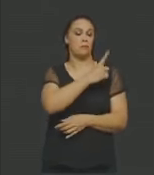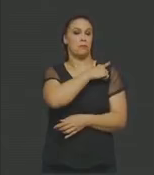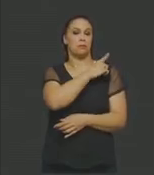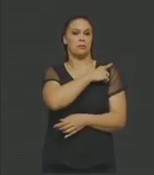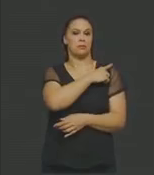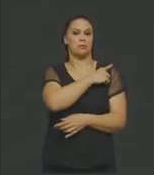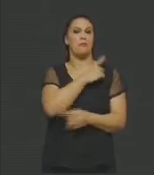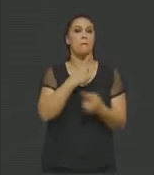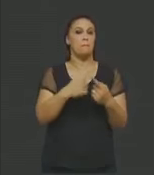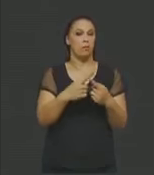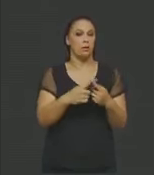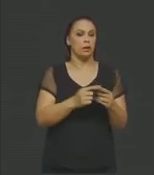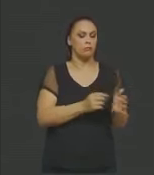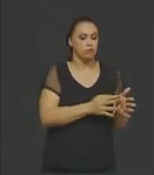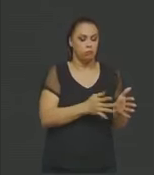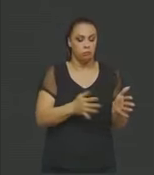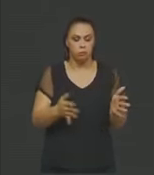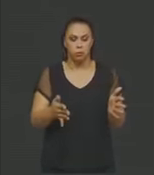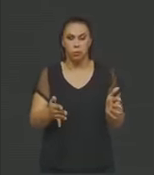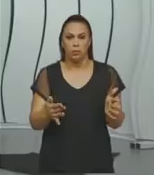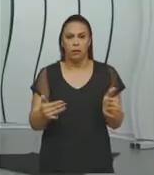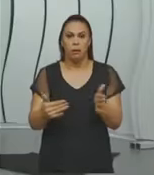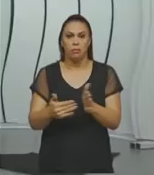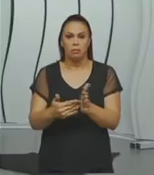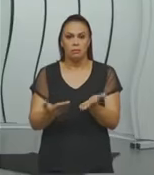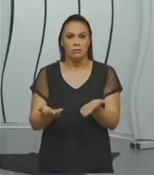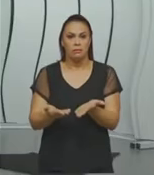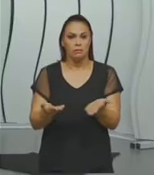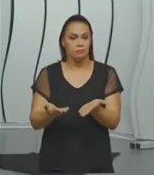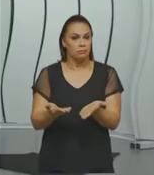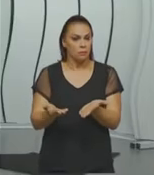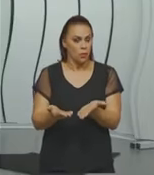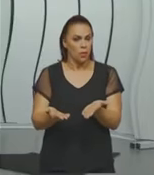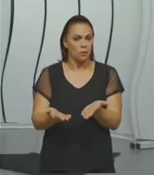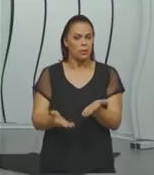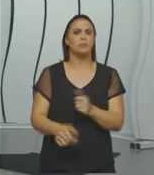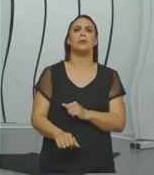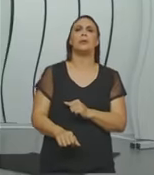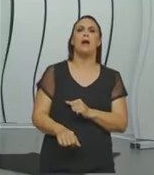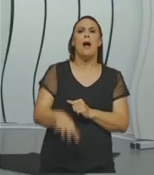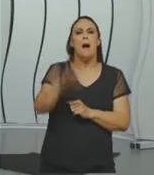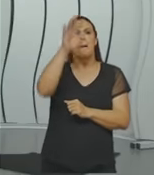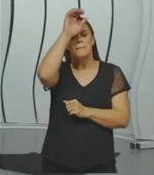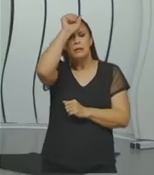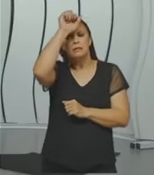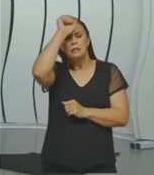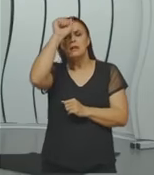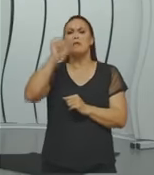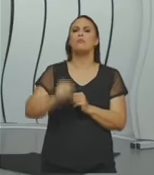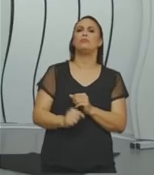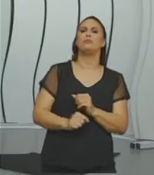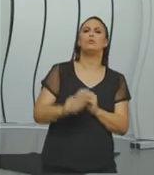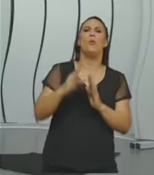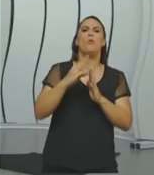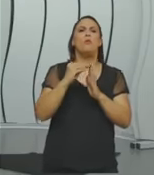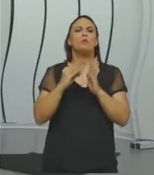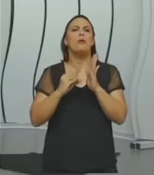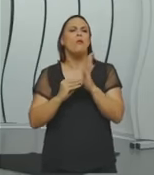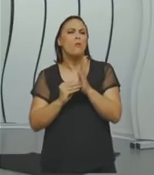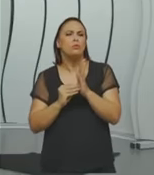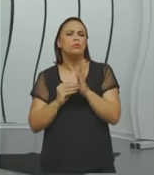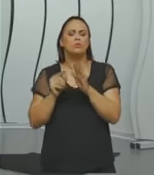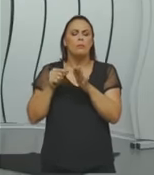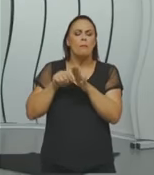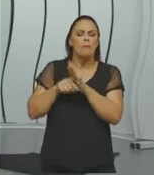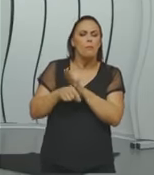novas, né? Melhor dizendo, nós vimos conteúdos mais aprofundados, que vocês